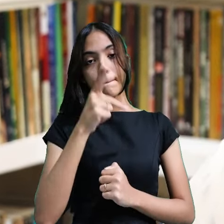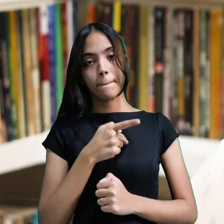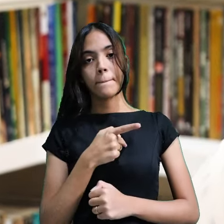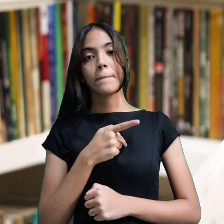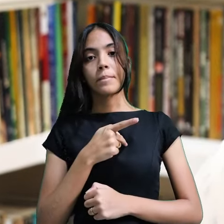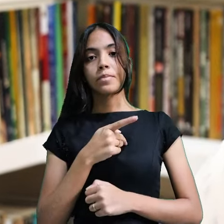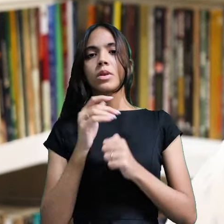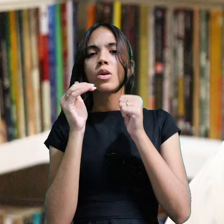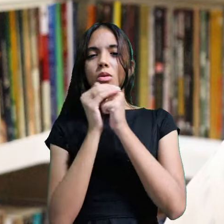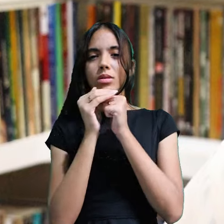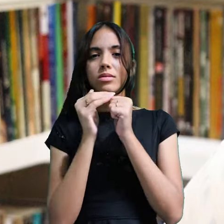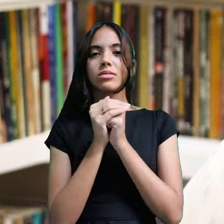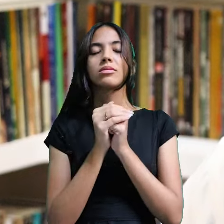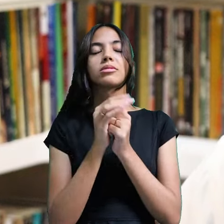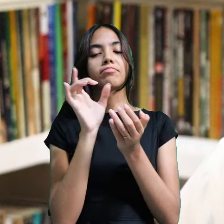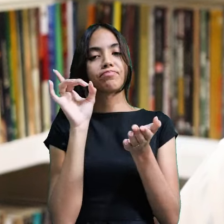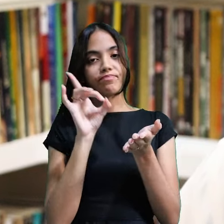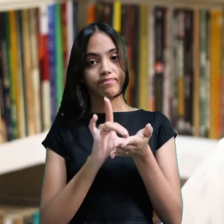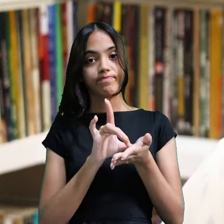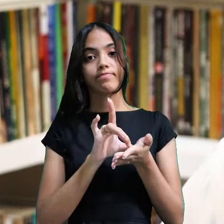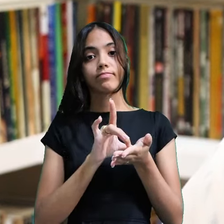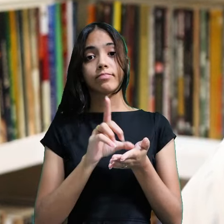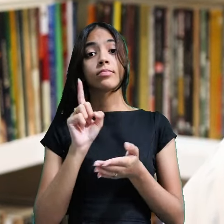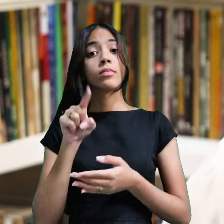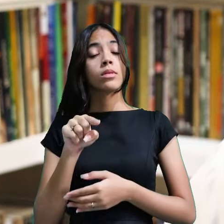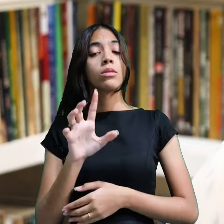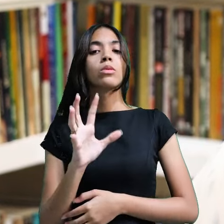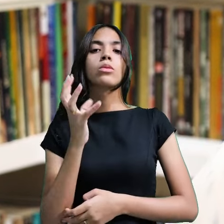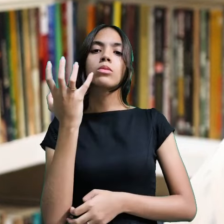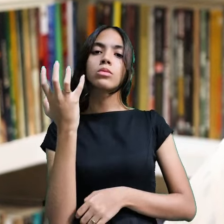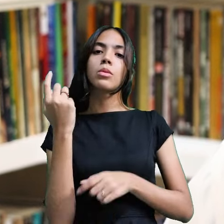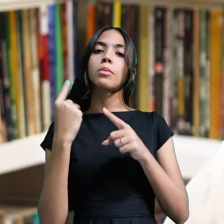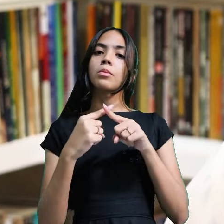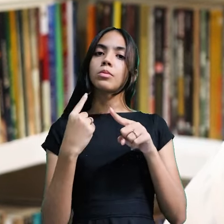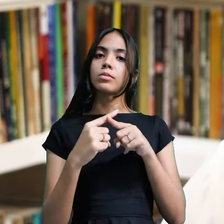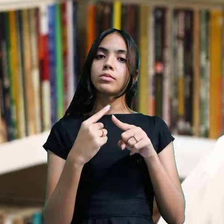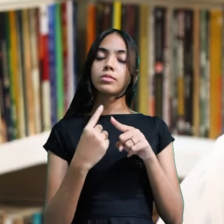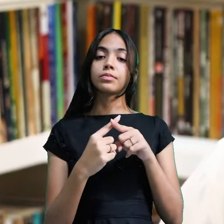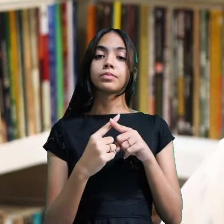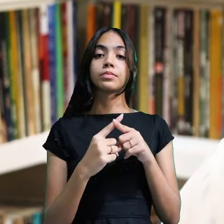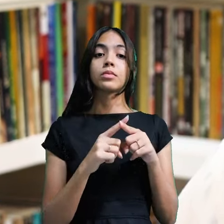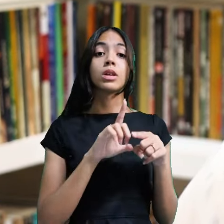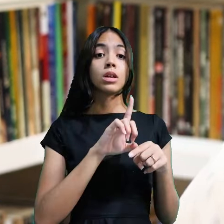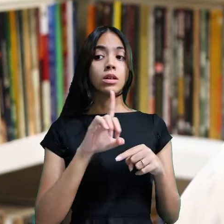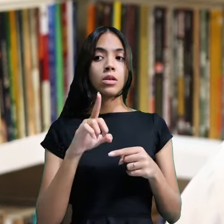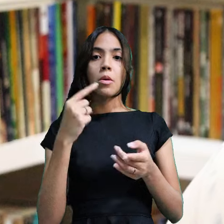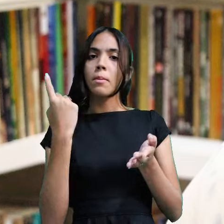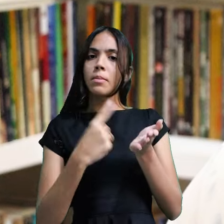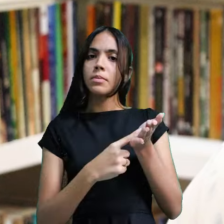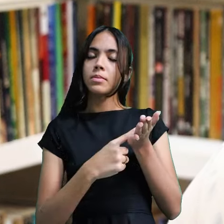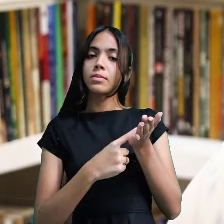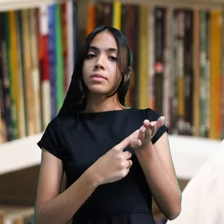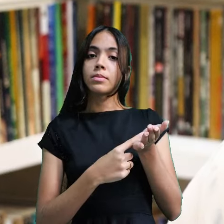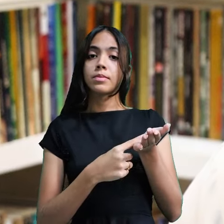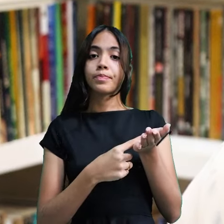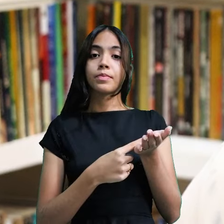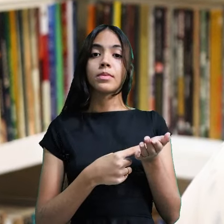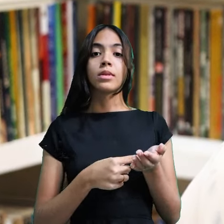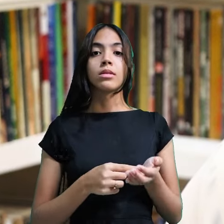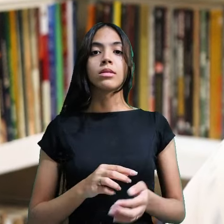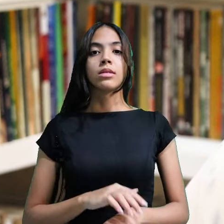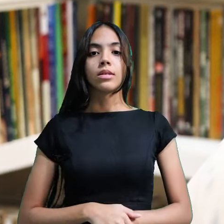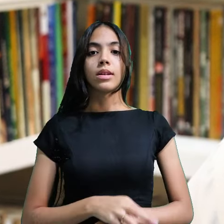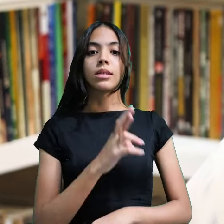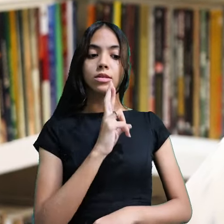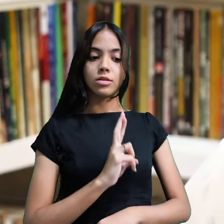suas orações são sinceras. E isso acontece porque elas não foram marcadas pela religiosidade. Por